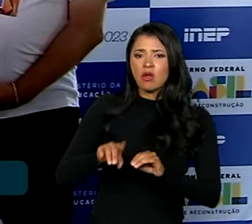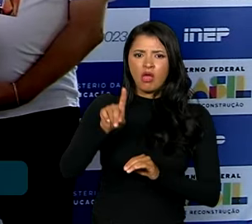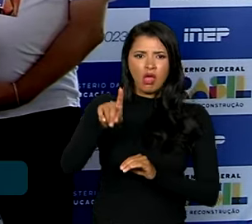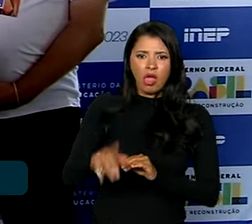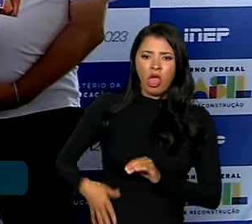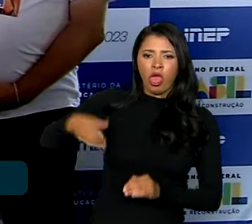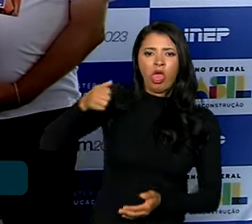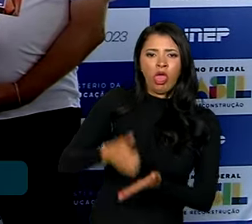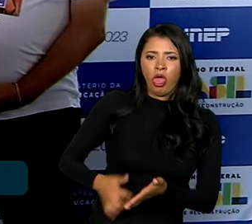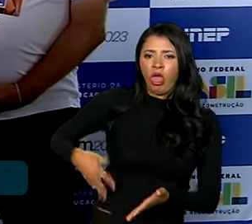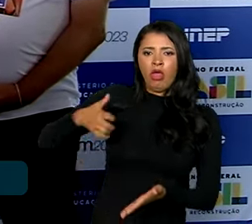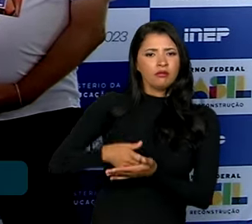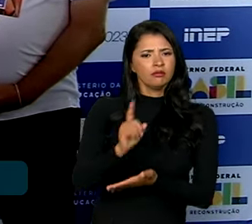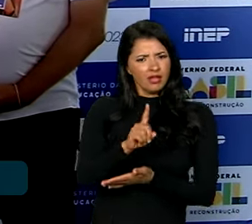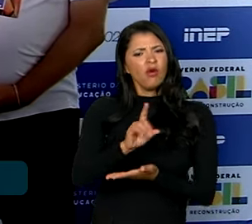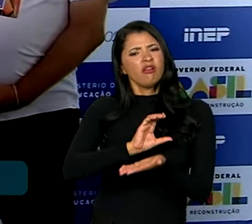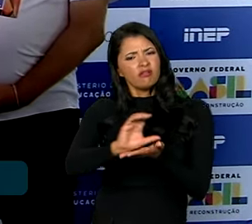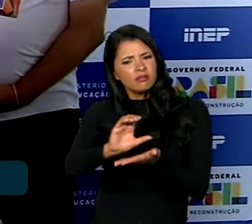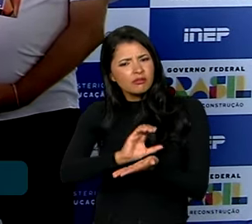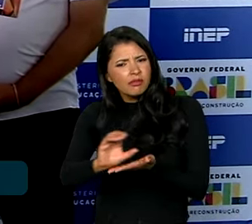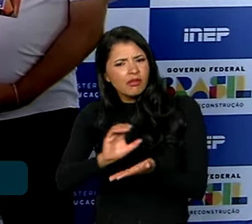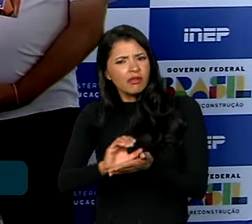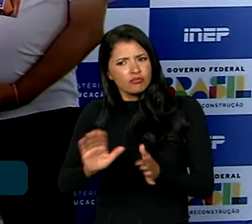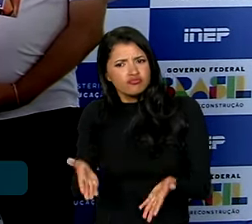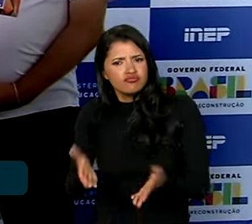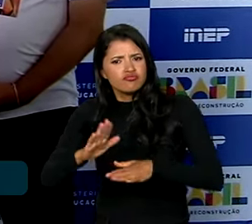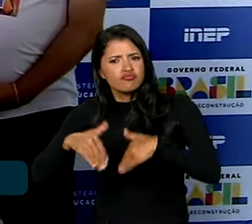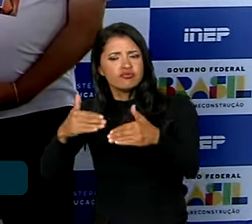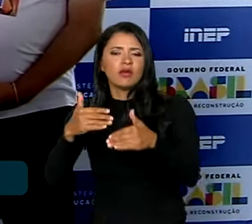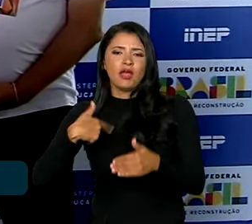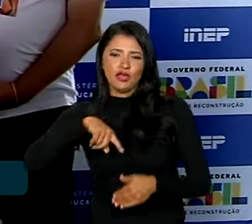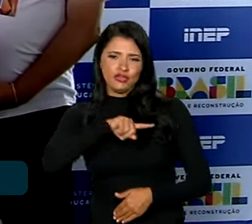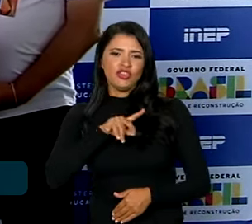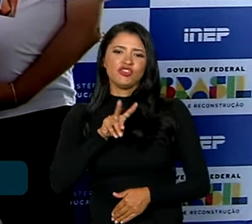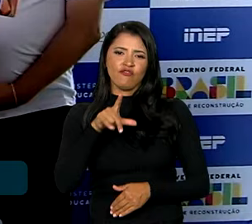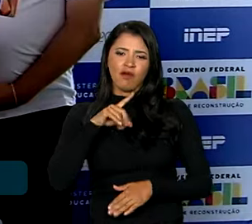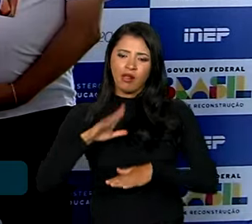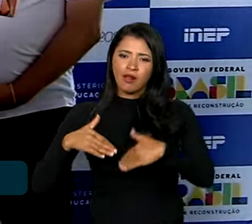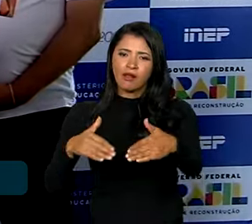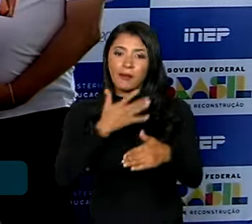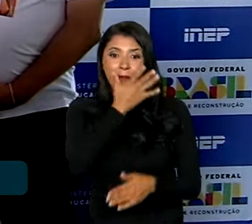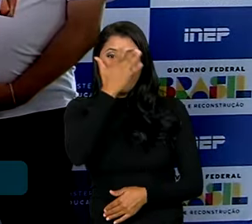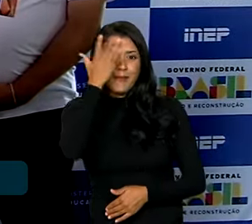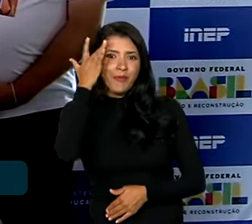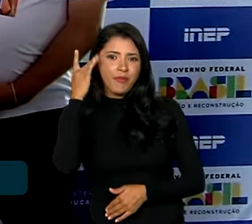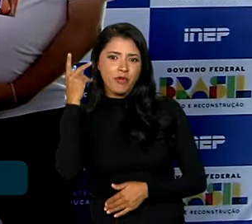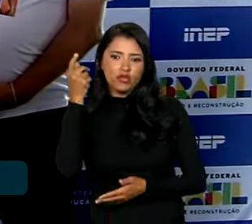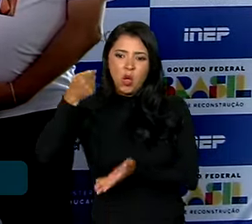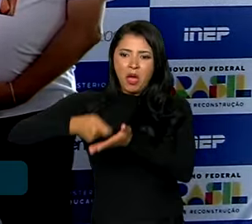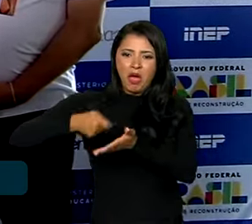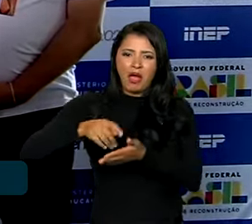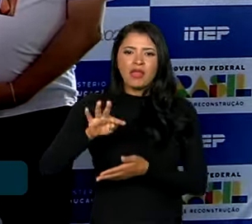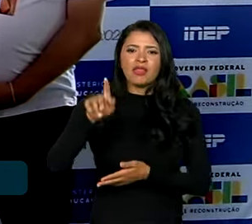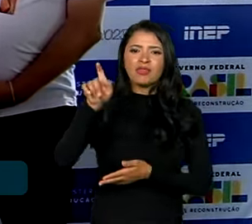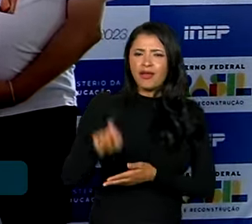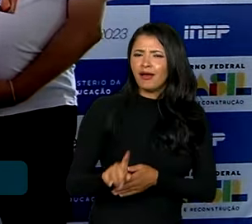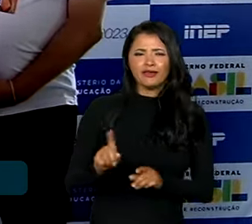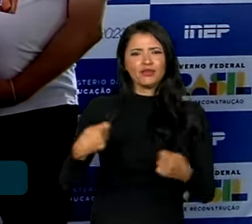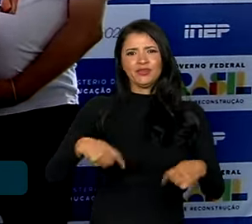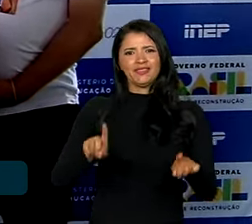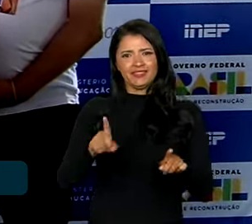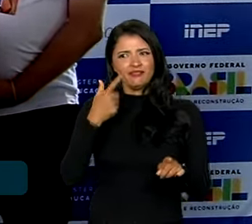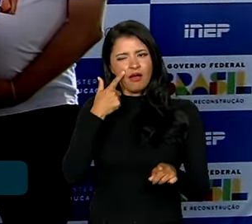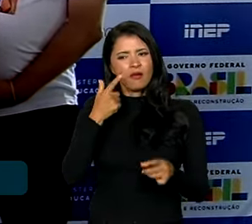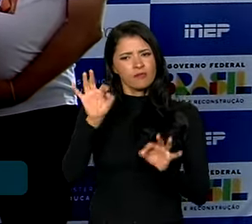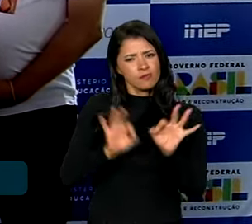é gasto é investimento acho que a gente vai caminhar para que as pessoas não precis sequer pagar taxa no ENEM a gente